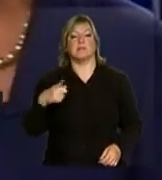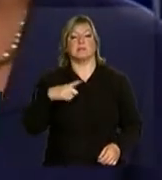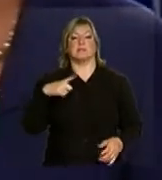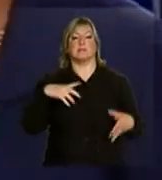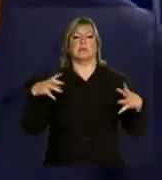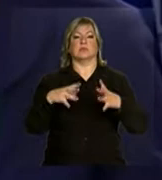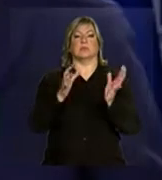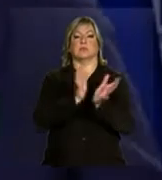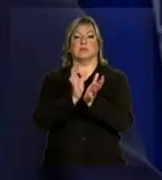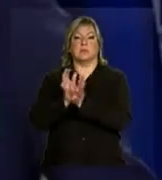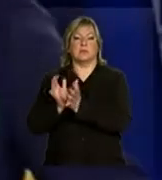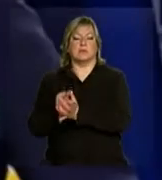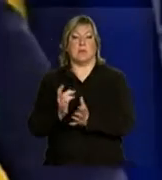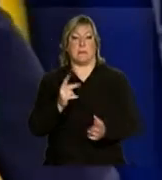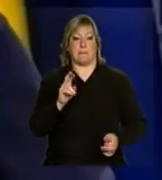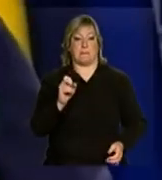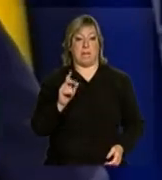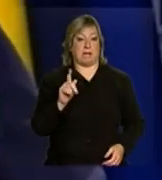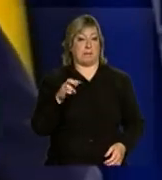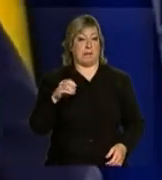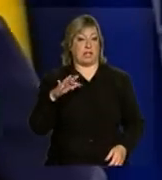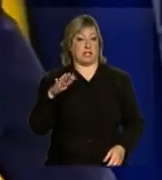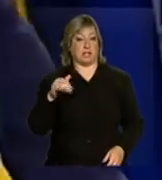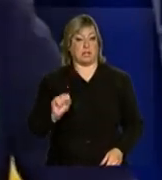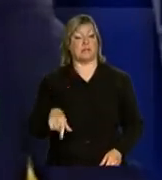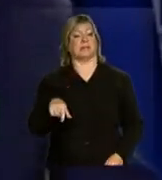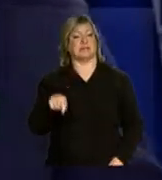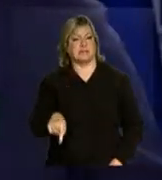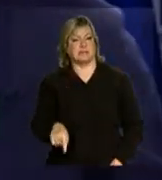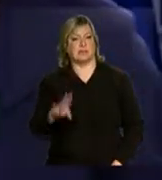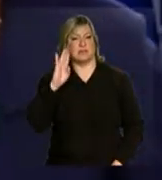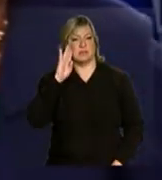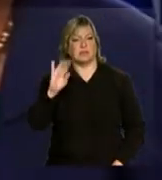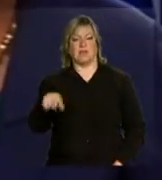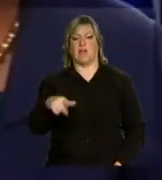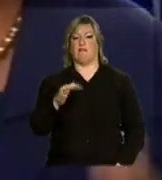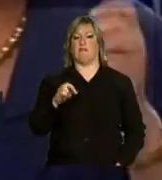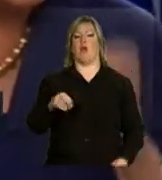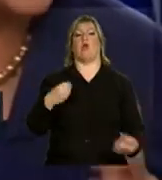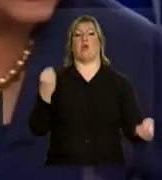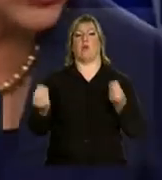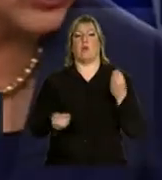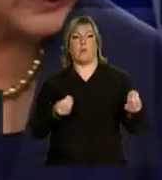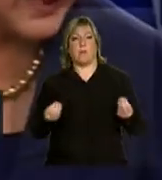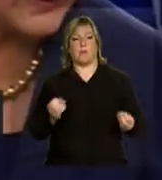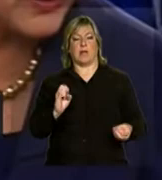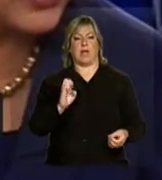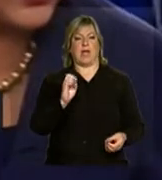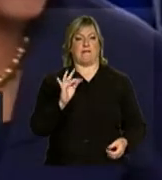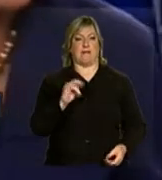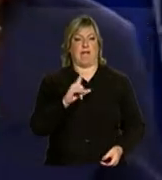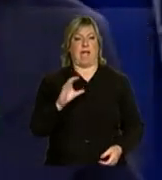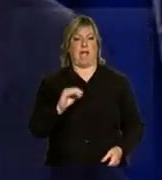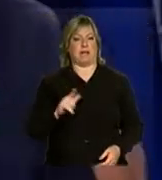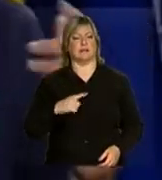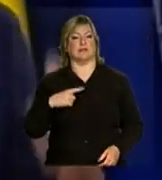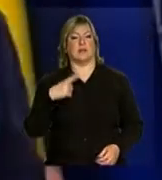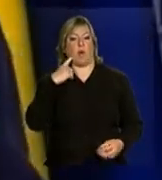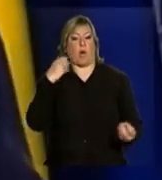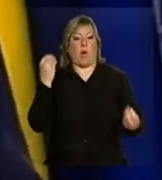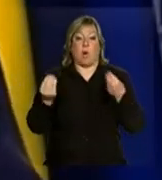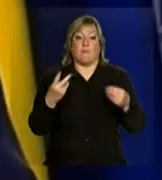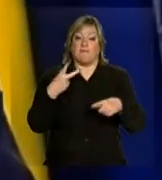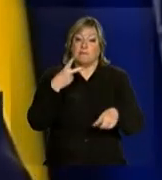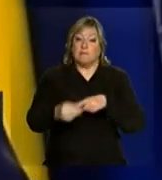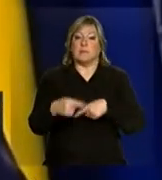O pragmatismo é uma forma muito, eu diria assim, eficaz quando se trata de encarar a crise da